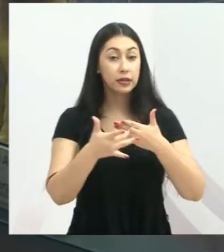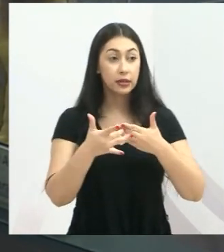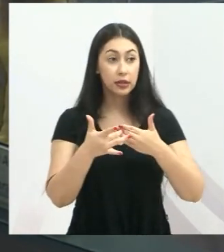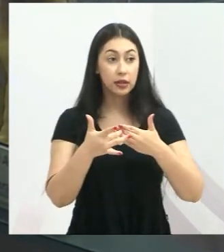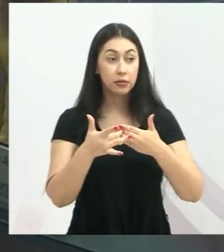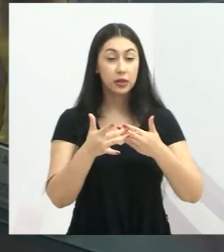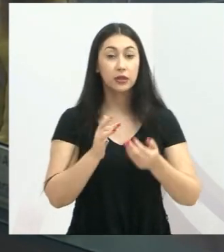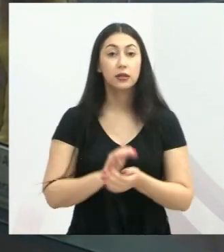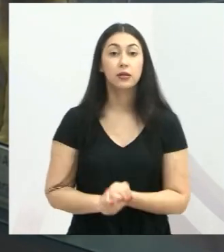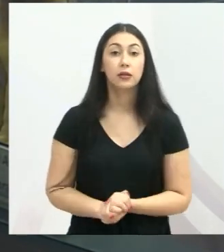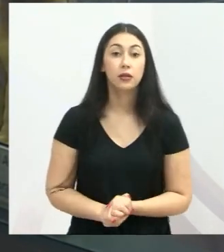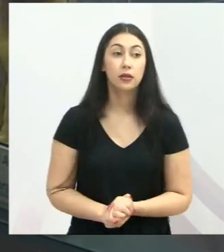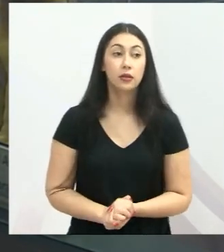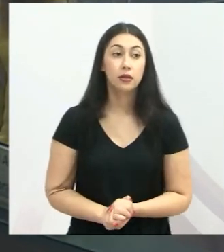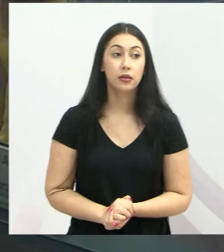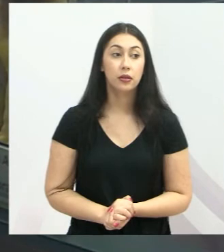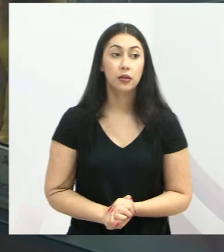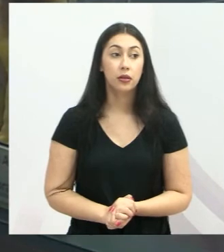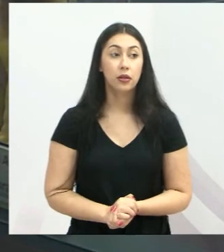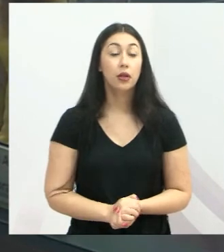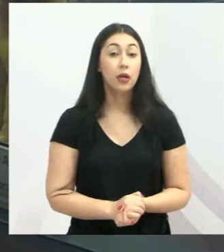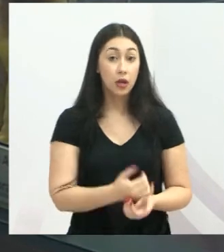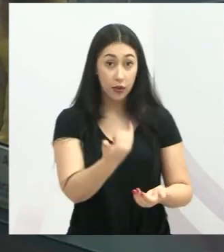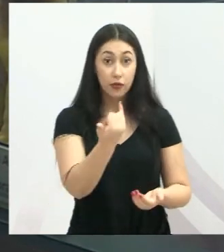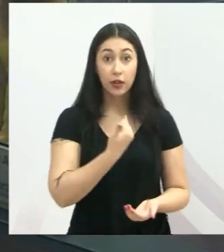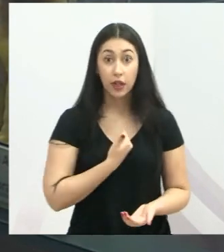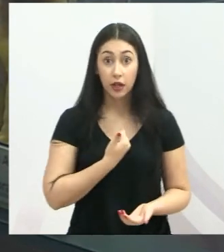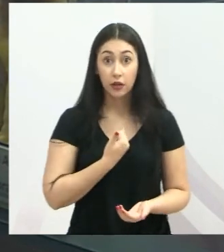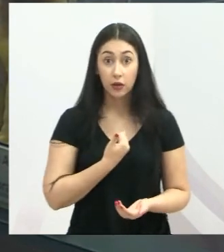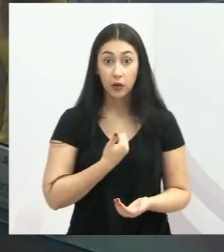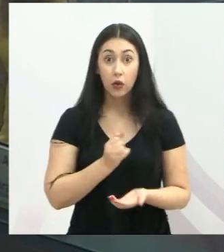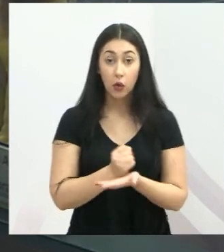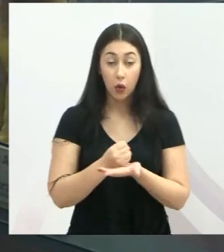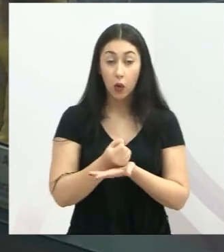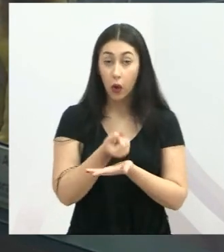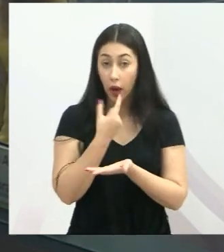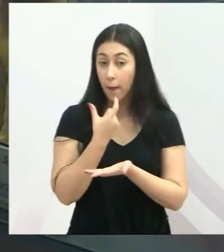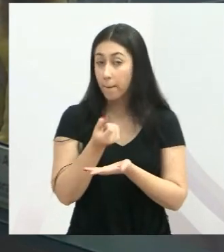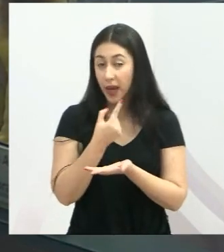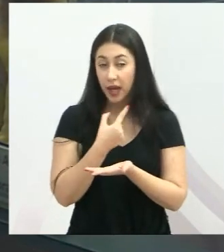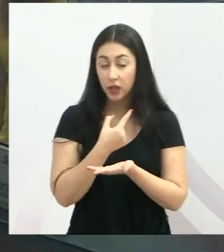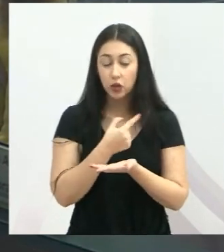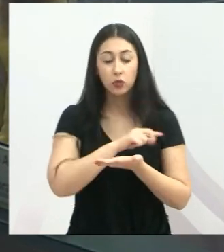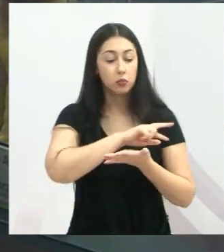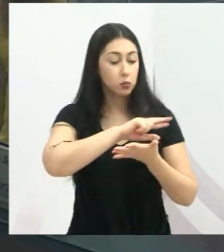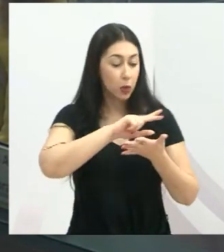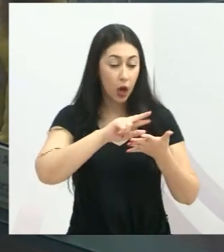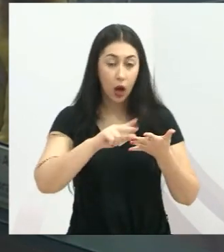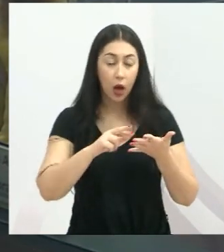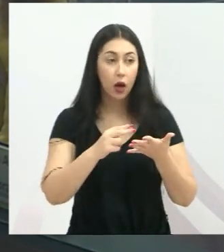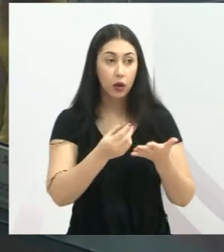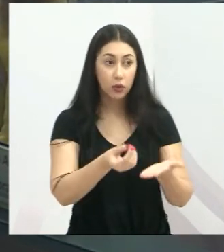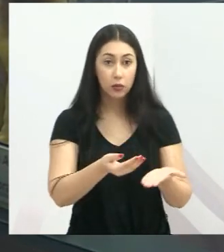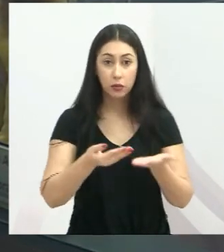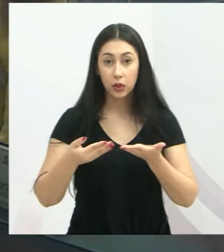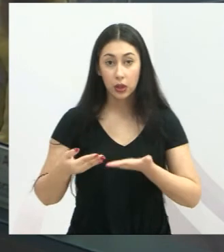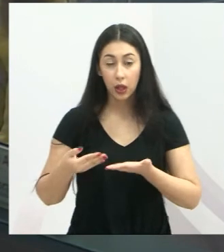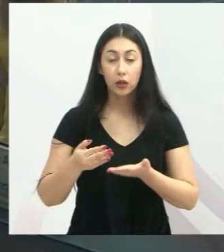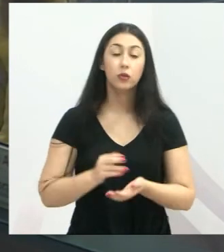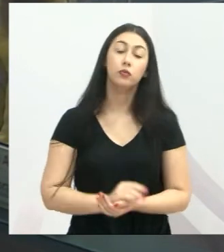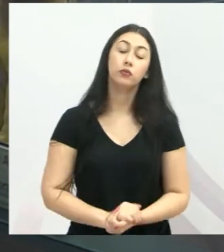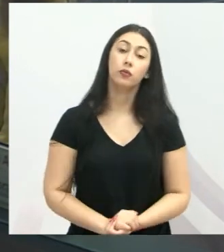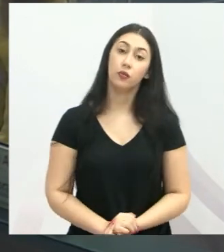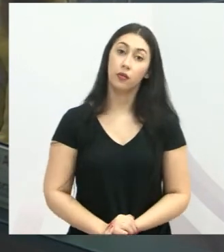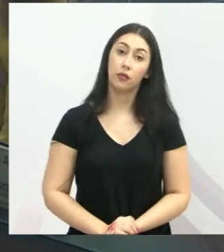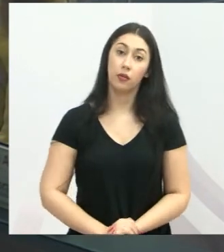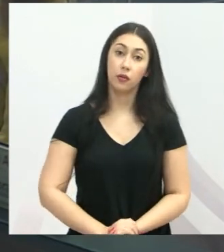do cotonete e foi passada a profilaxia, ivermectina, azitromicina e prednisolona. Então isso